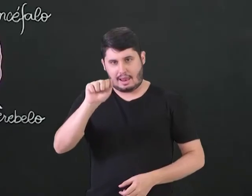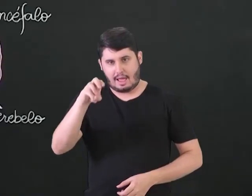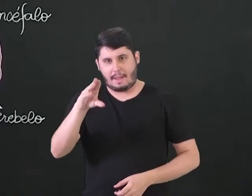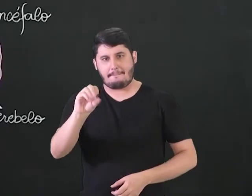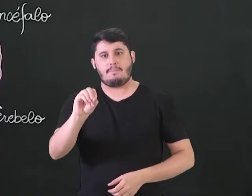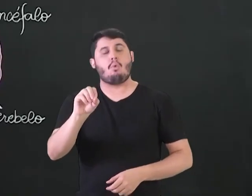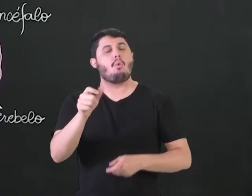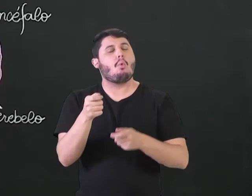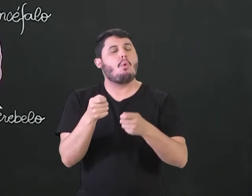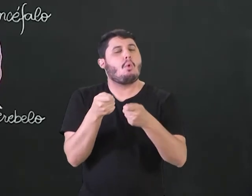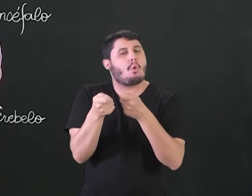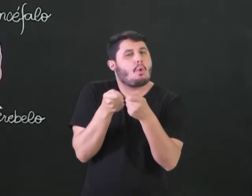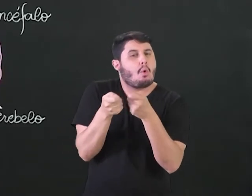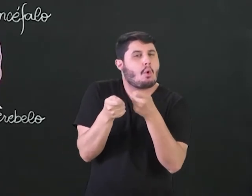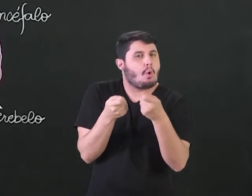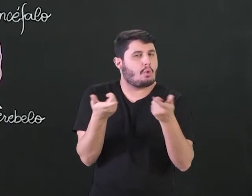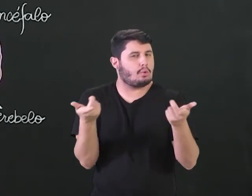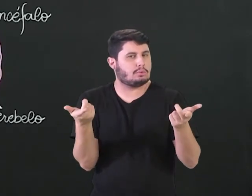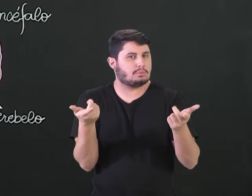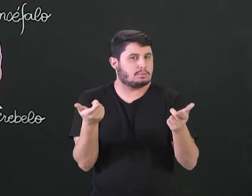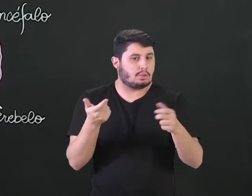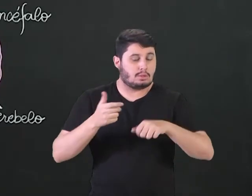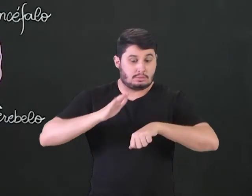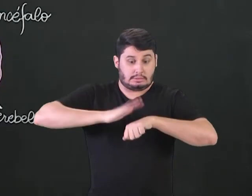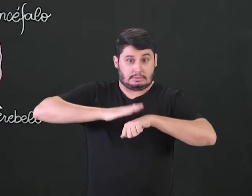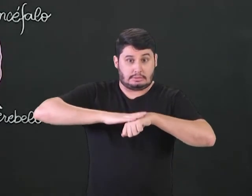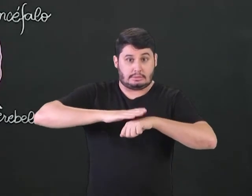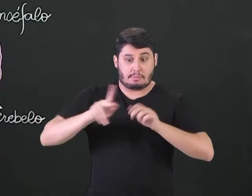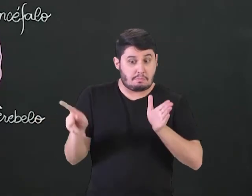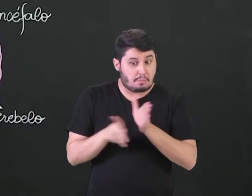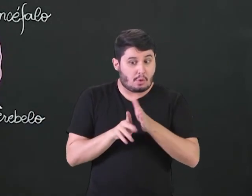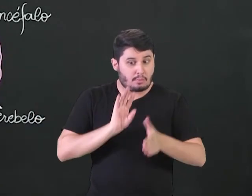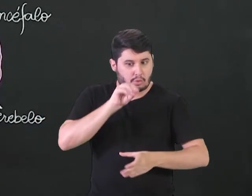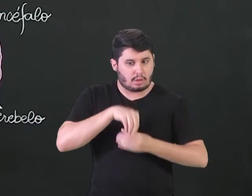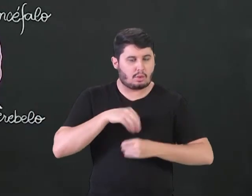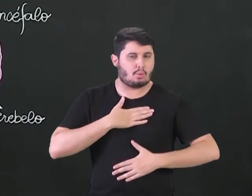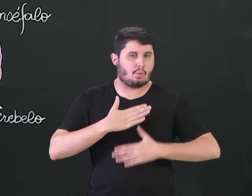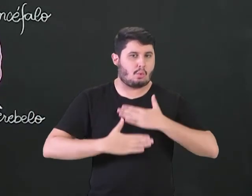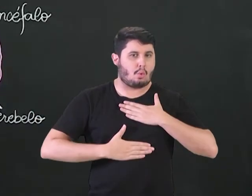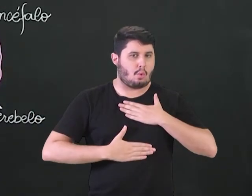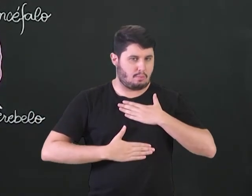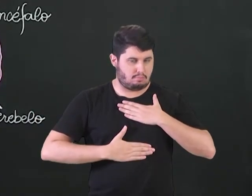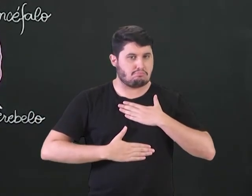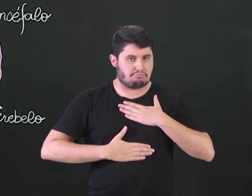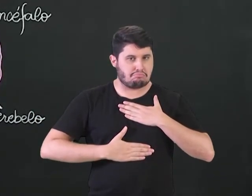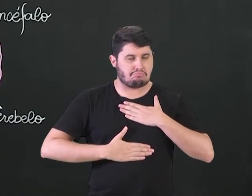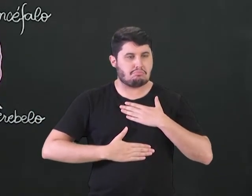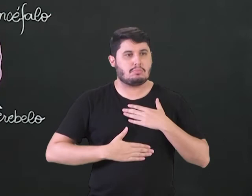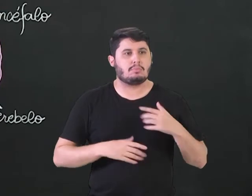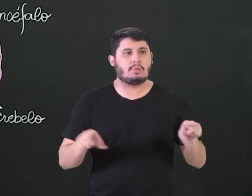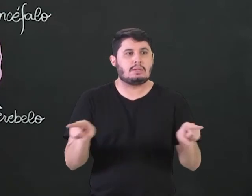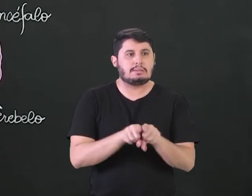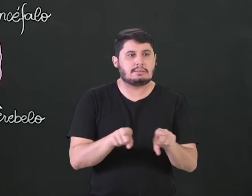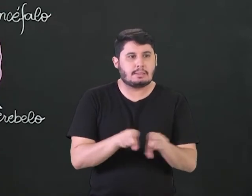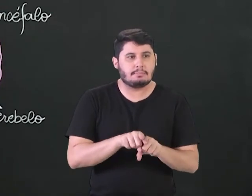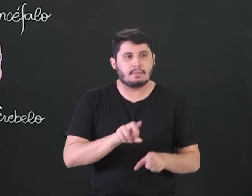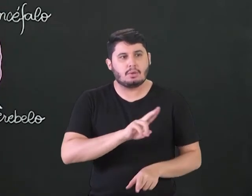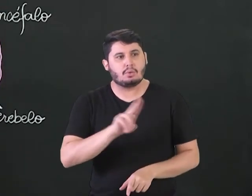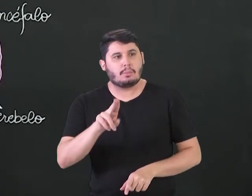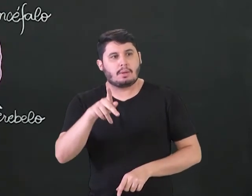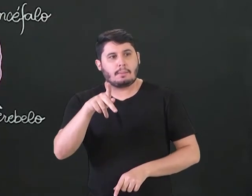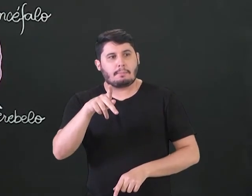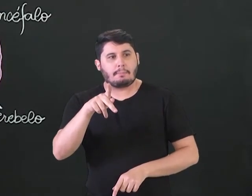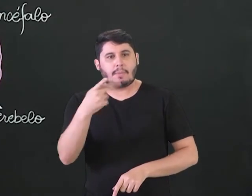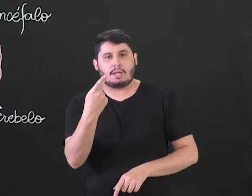Ele vai controlar as funções autônomas do nosso corpo. E o hipotálamo. O hipotálamo é uma região pequenininha aqui, ó, dentro